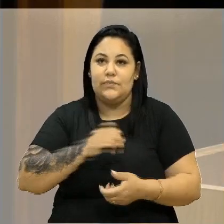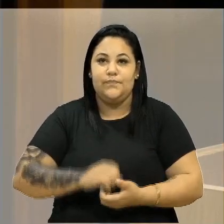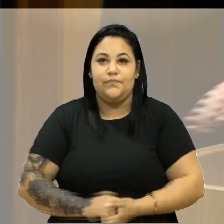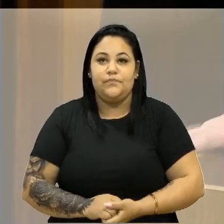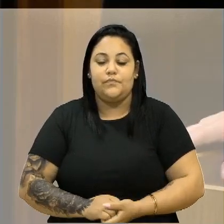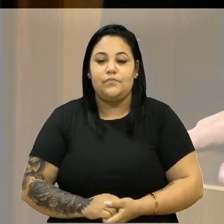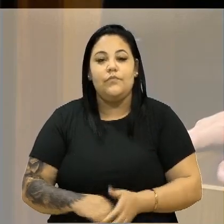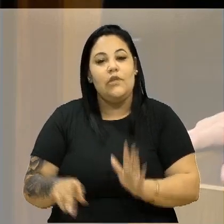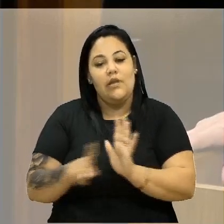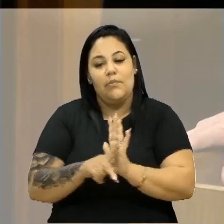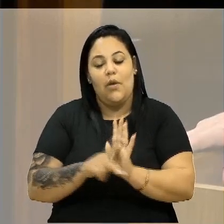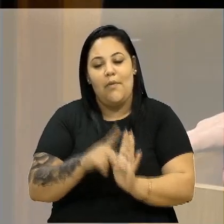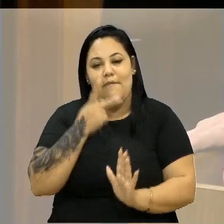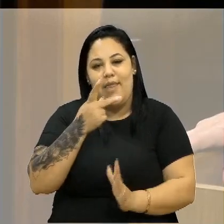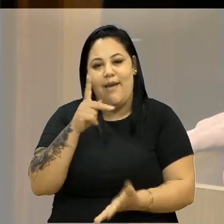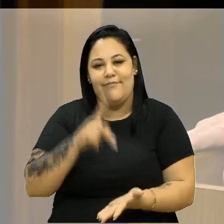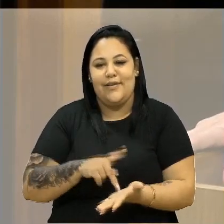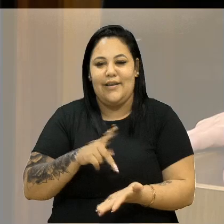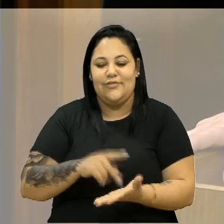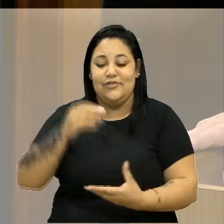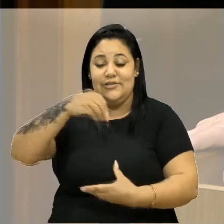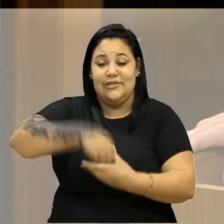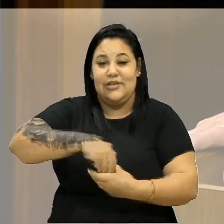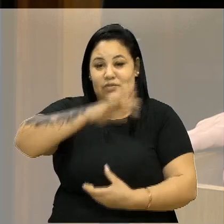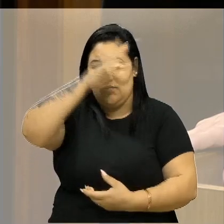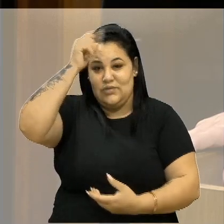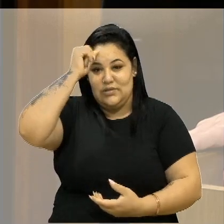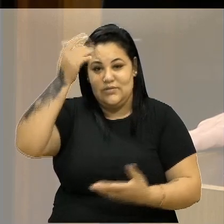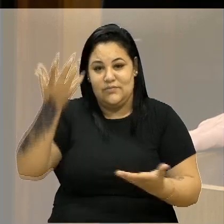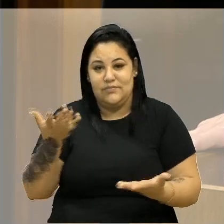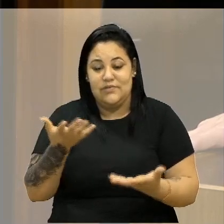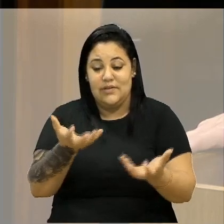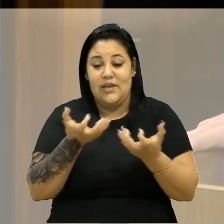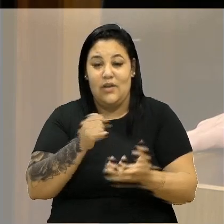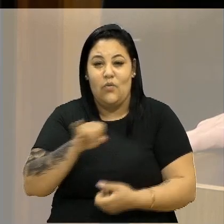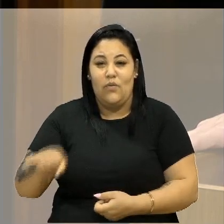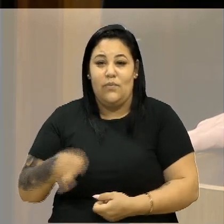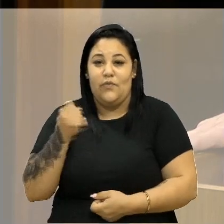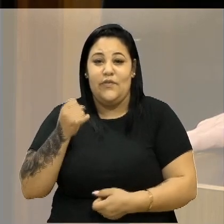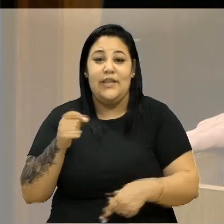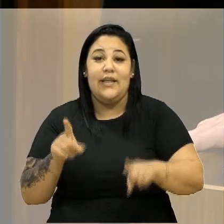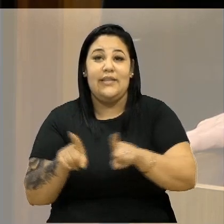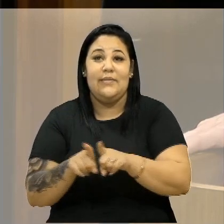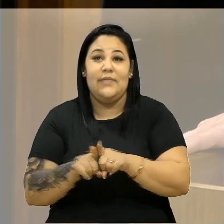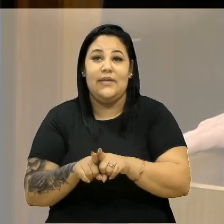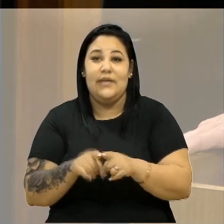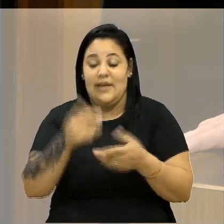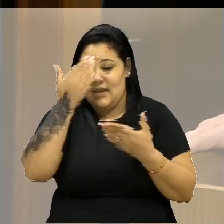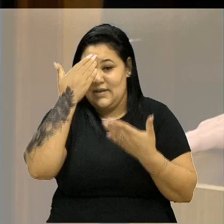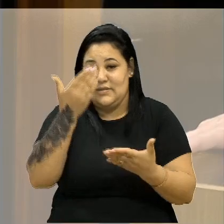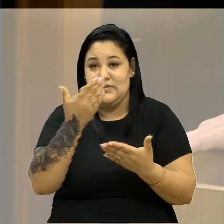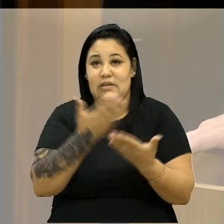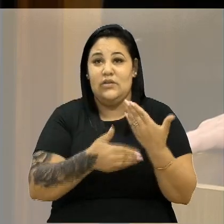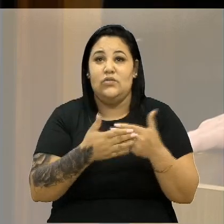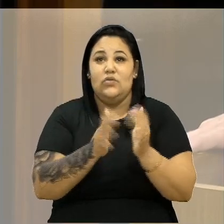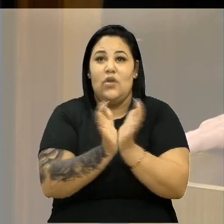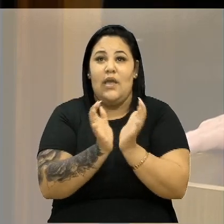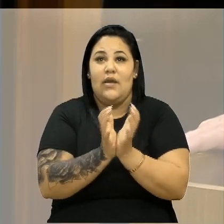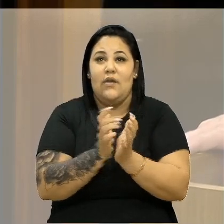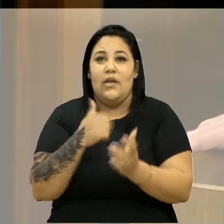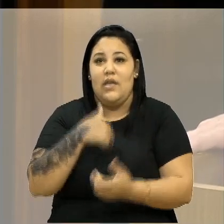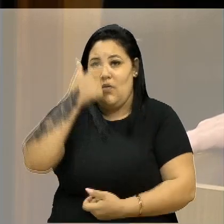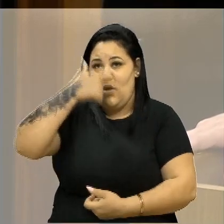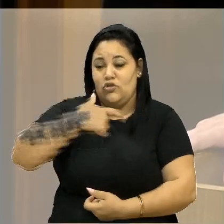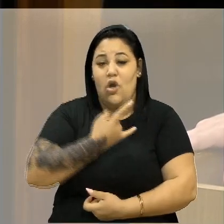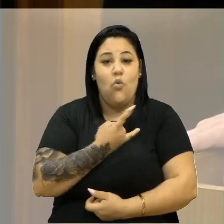a própria transparência no município de Caxias do Sul. Quero aproveitar também, agradecer aos colegas. Esse aqui eu acho que é o último projeto